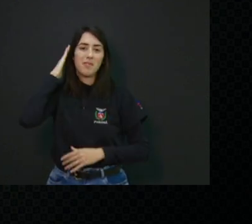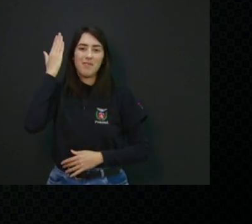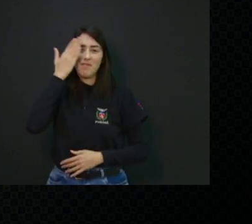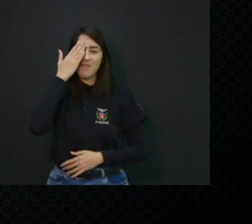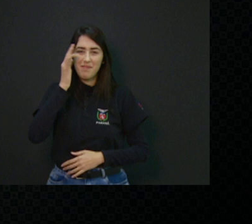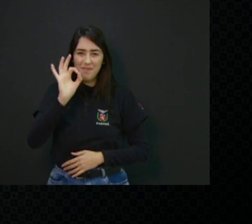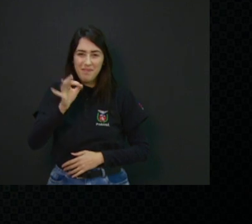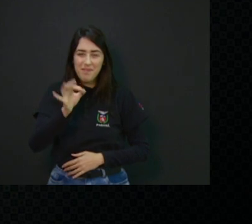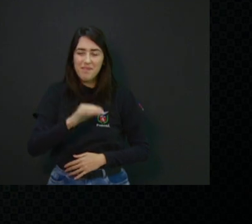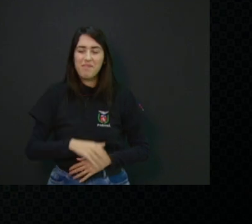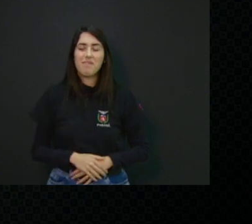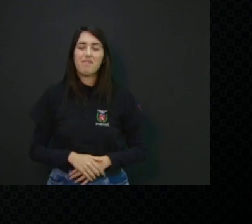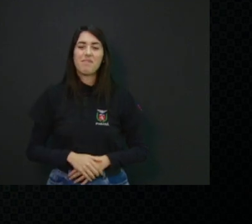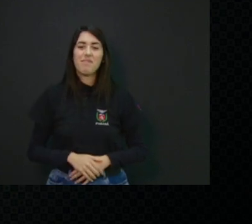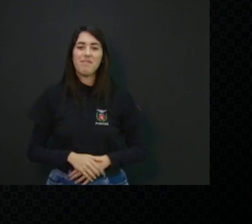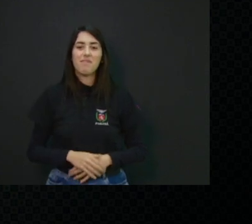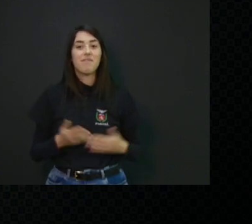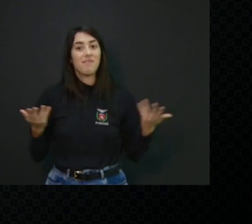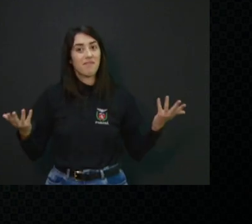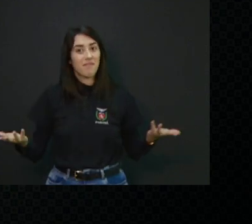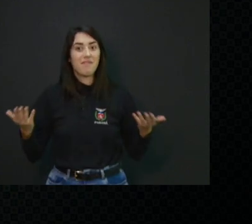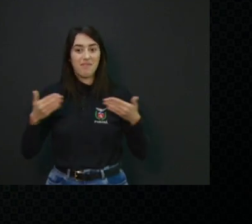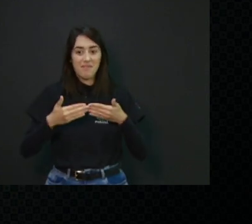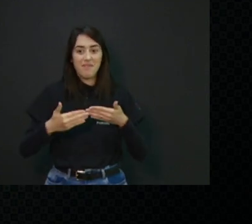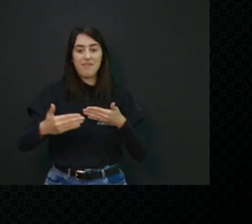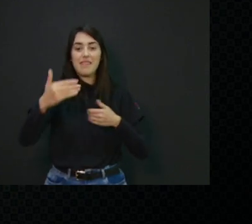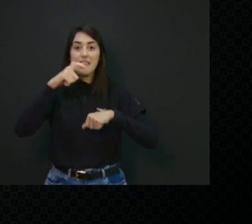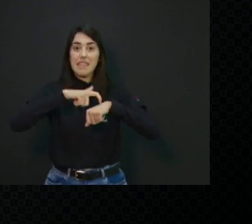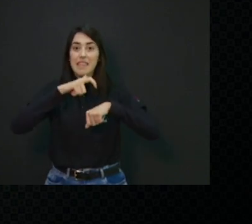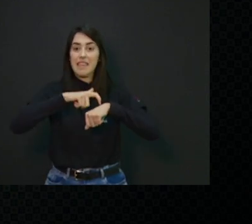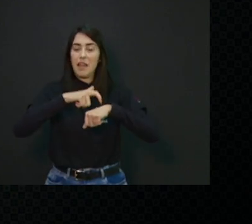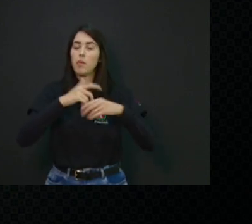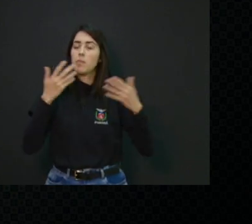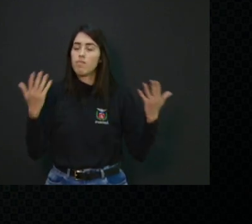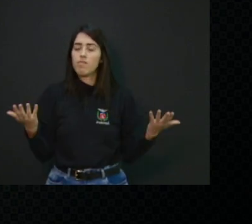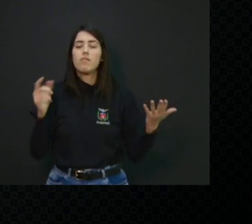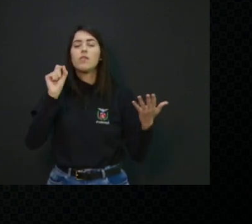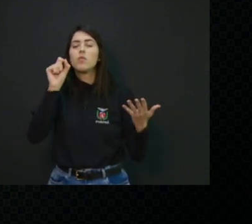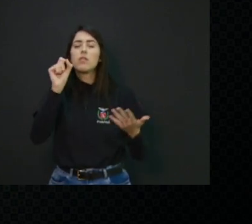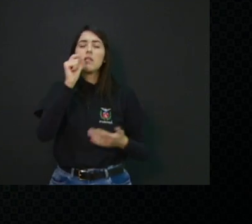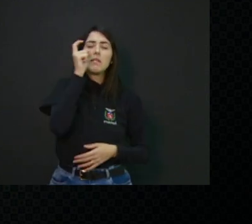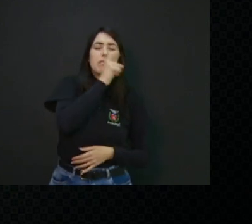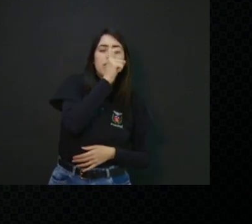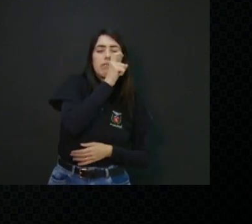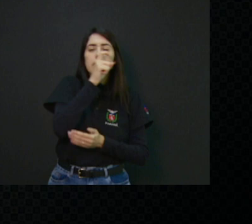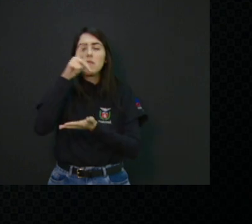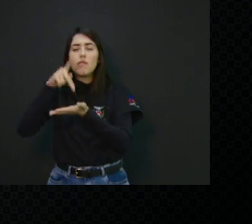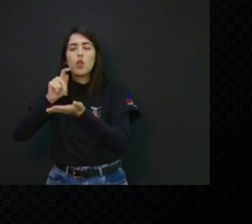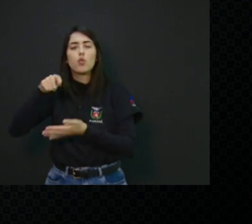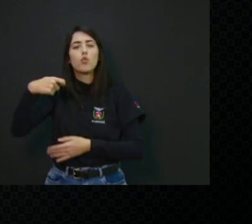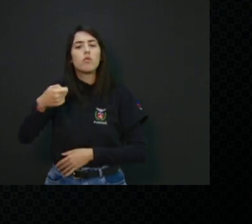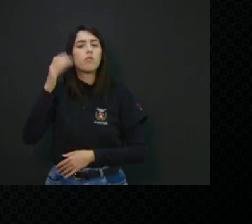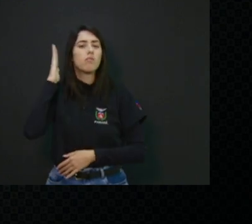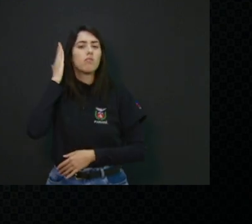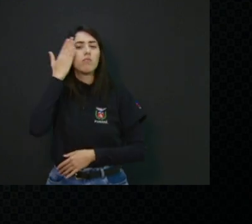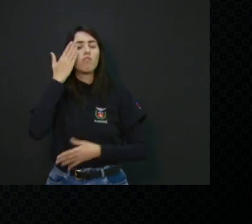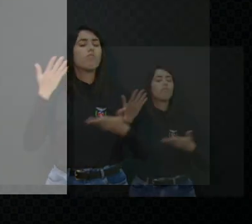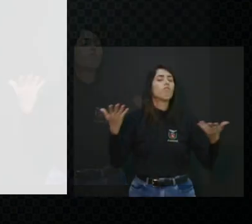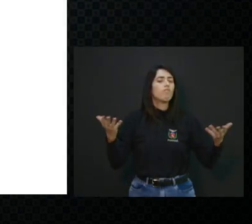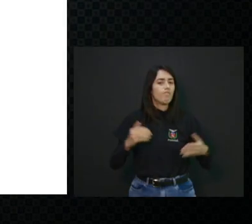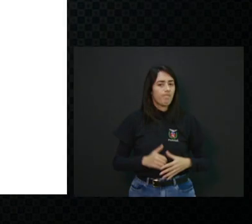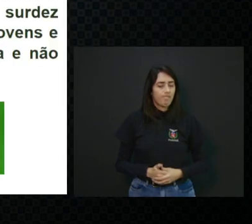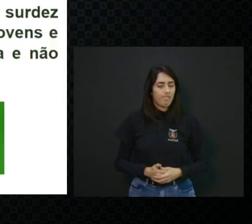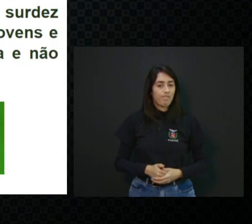né? Isso mesmo. O nosso tempo, então vamos lá. Mitos e verdades sobre a surdo-cegueira. Sim.